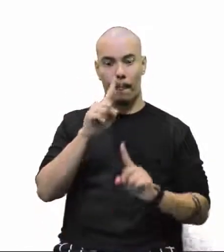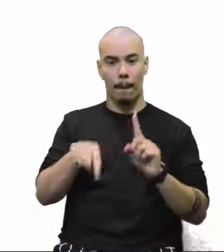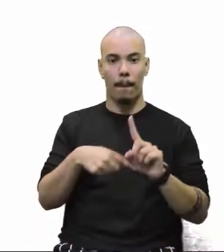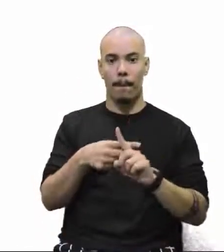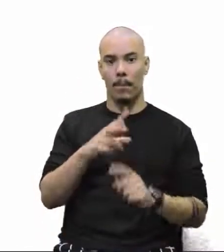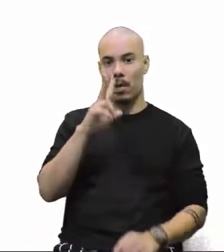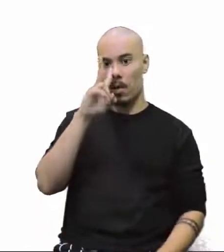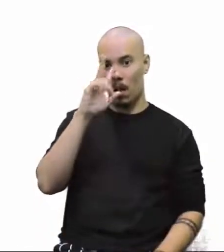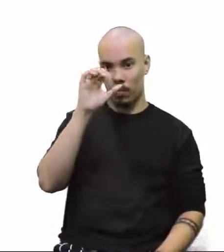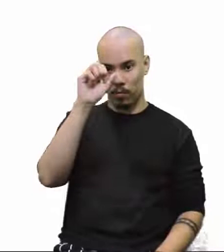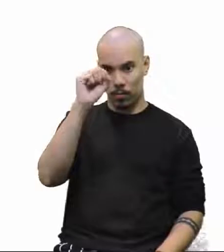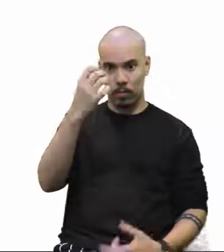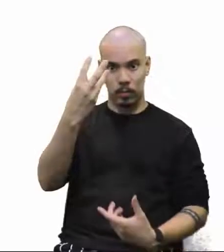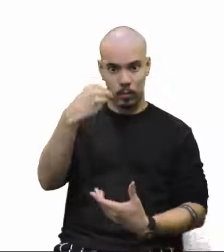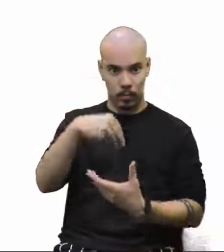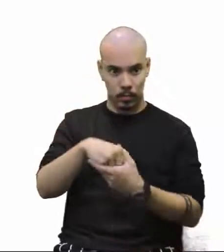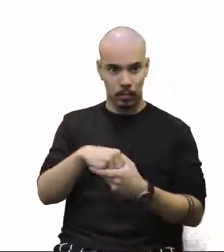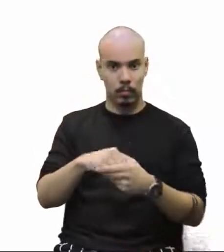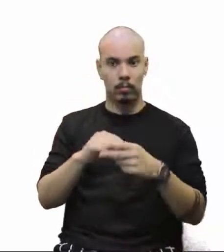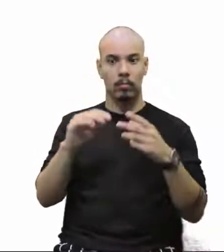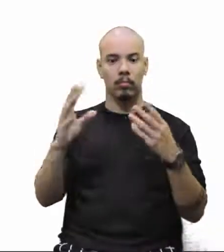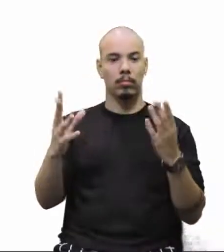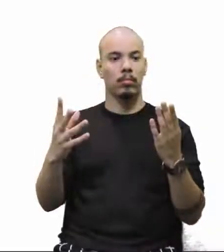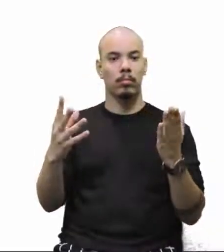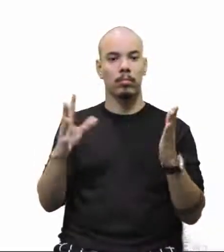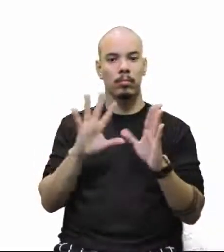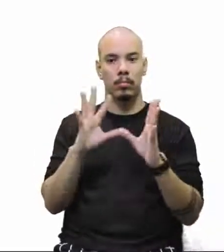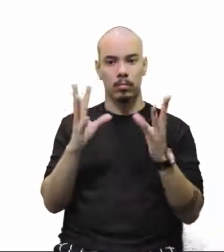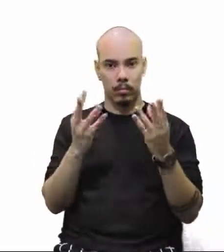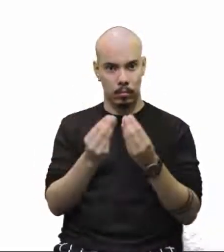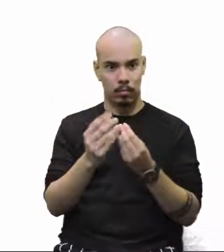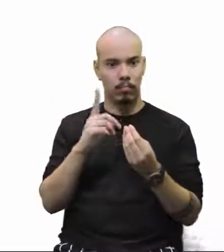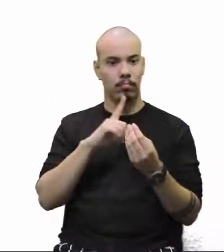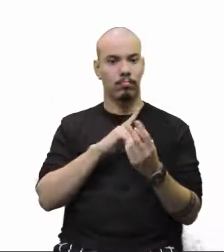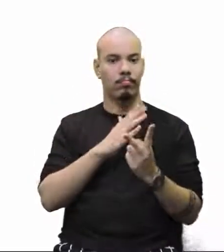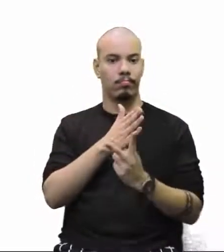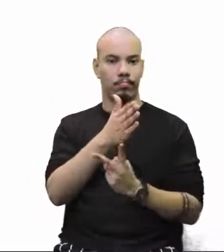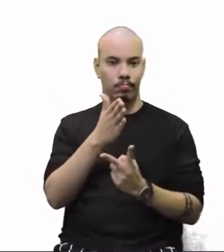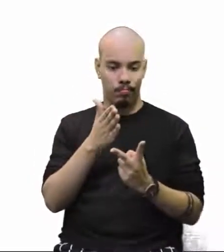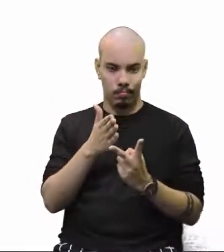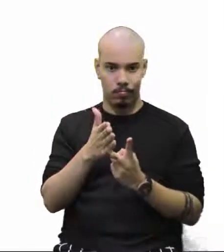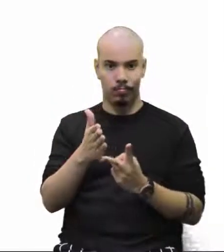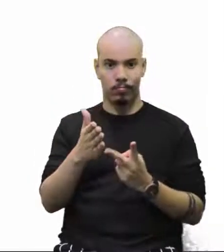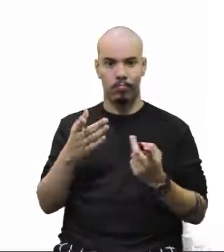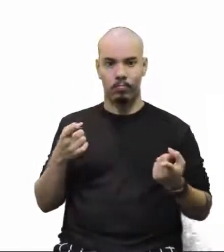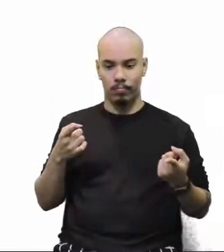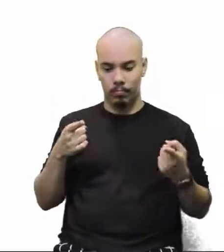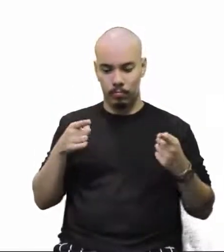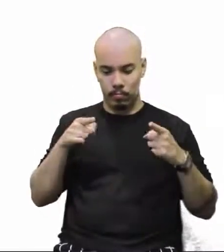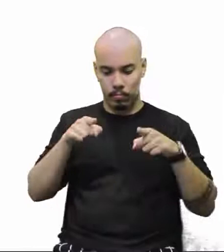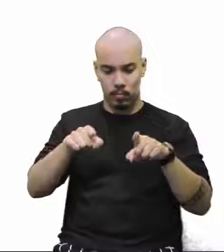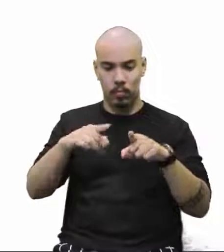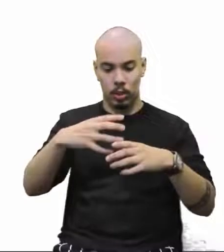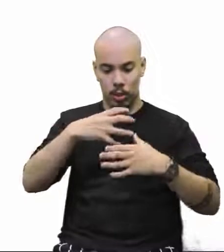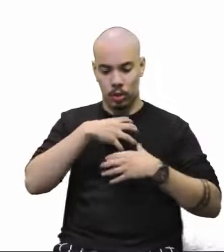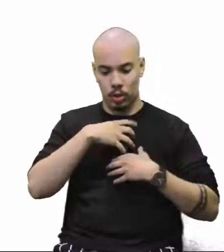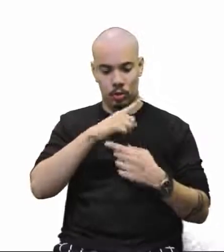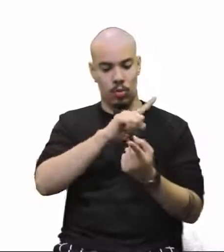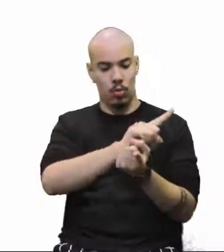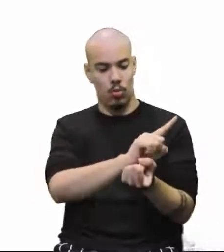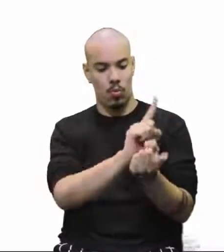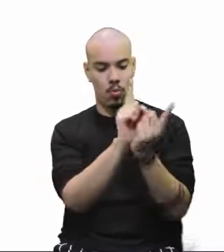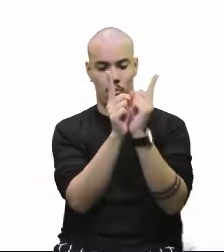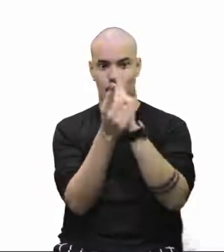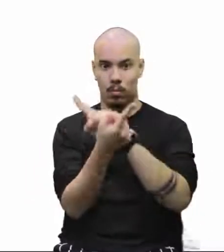força magnética sobre a partícula tem direções paralelas e sentidos